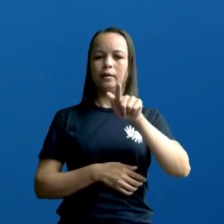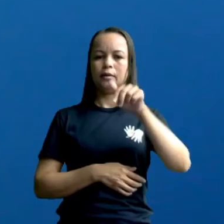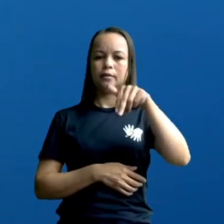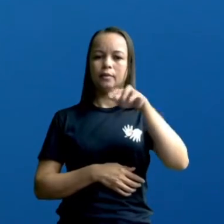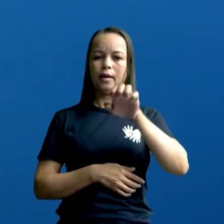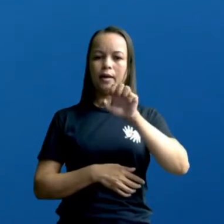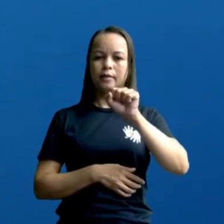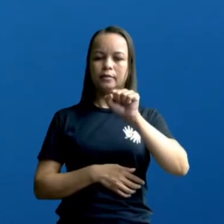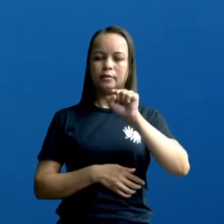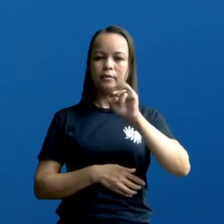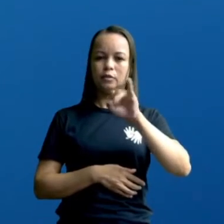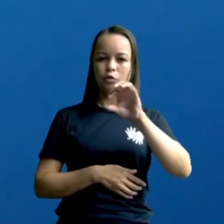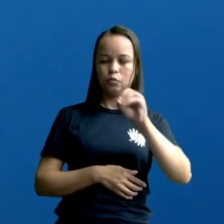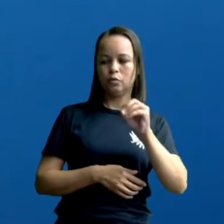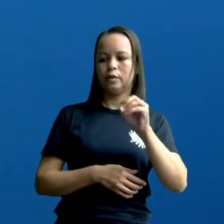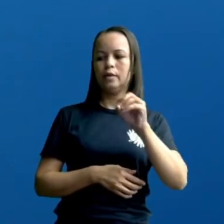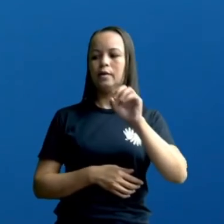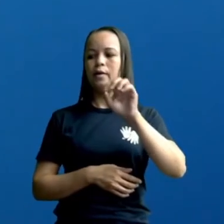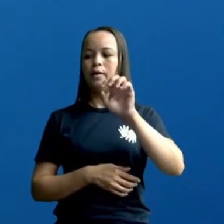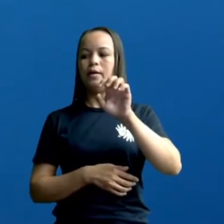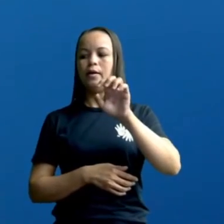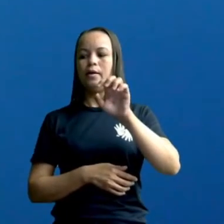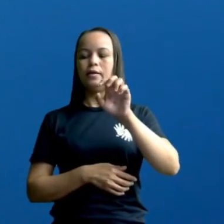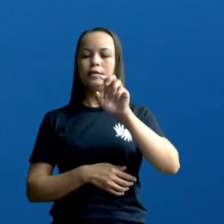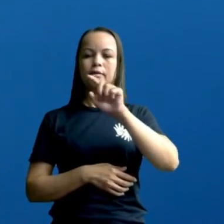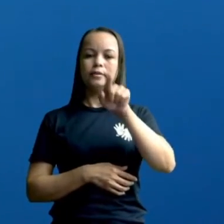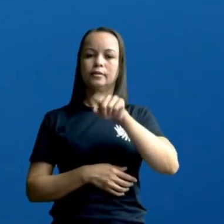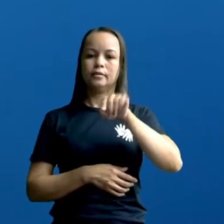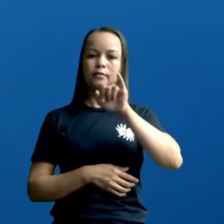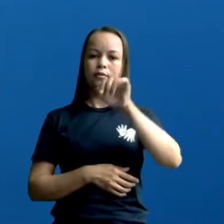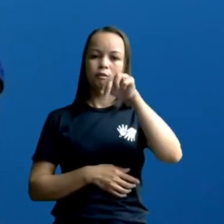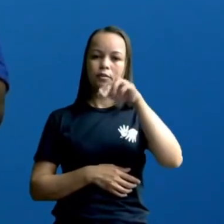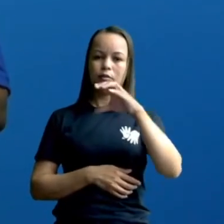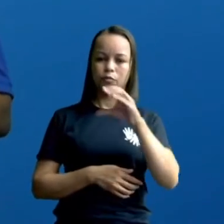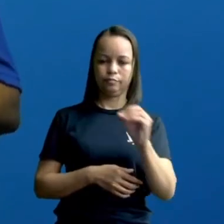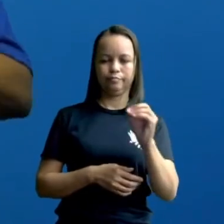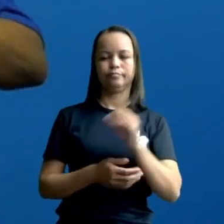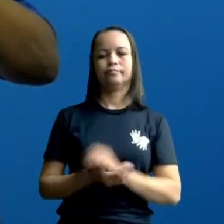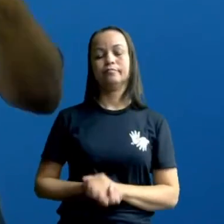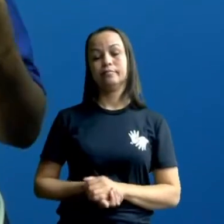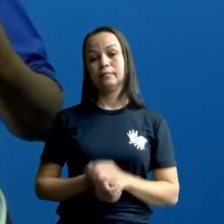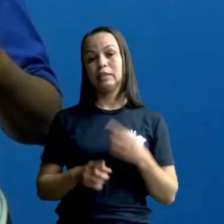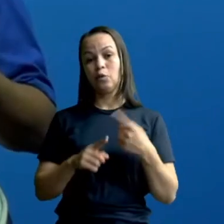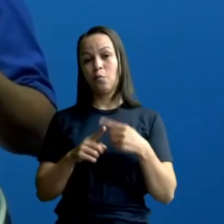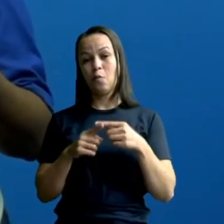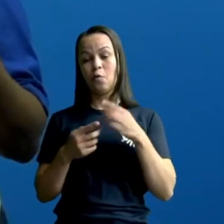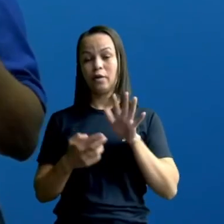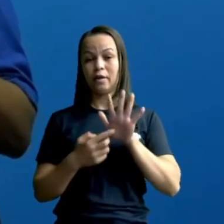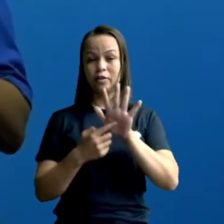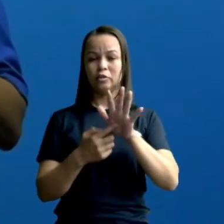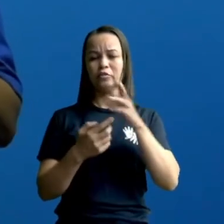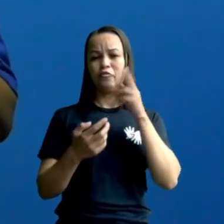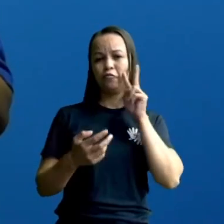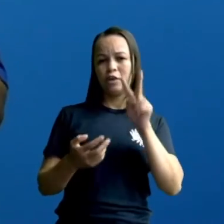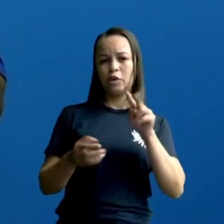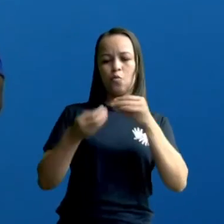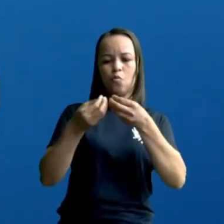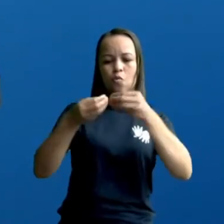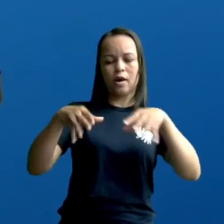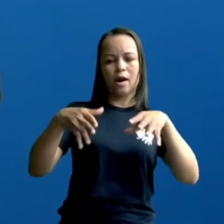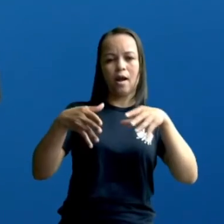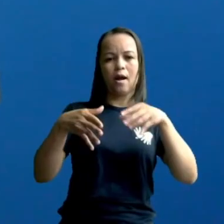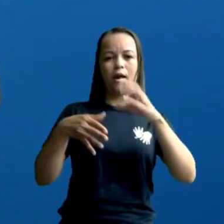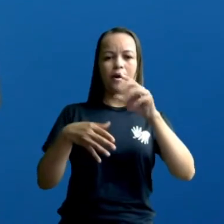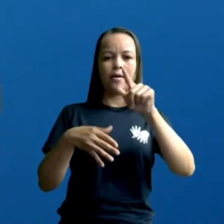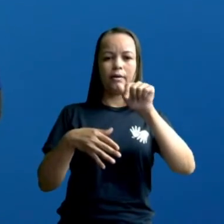questão das claras em neve, né, que a gente viu que é quando bate o porquê que ela cresce, né, que entra a bolha de ar.